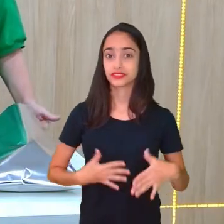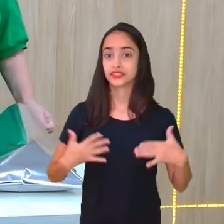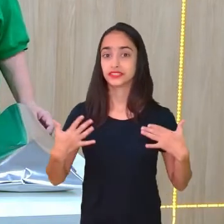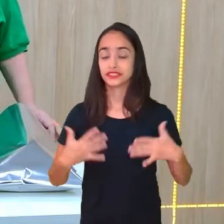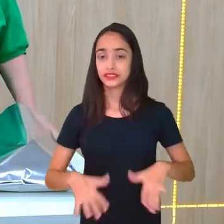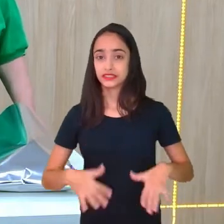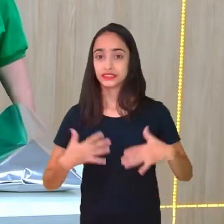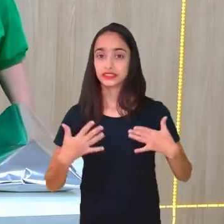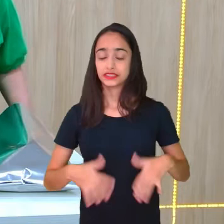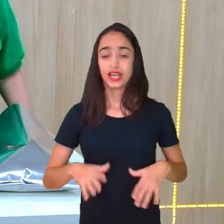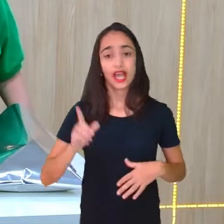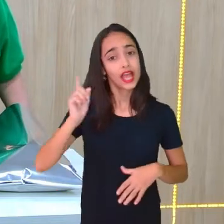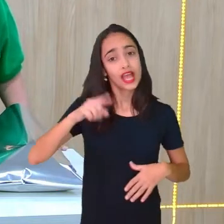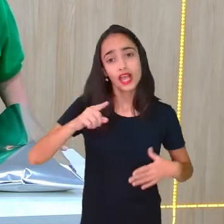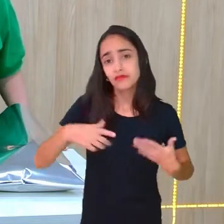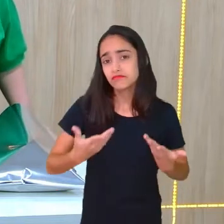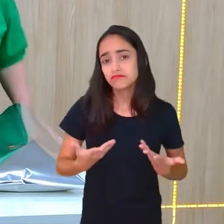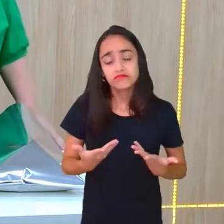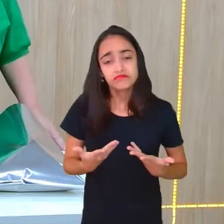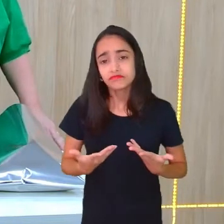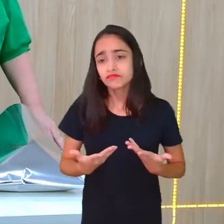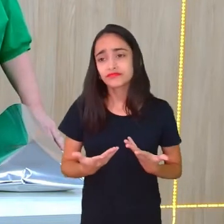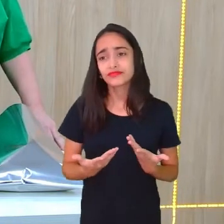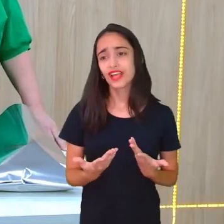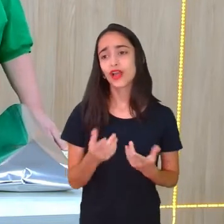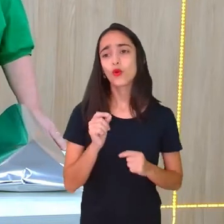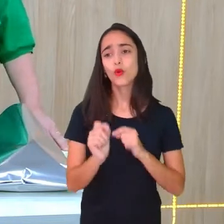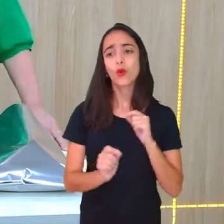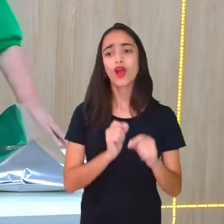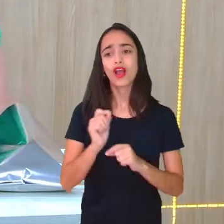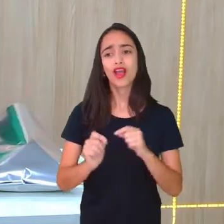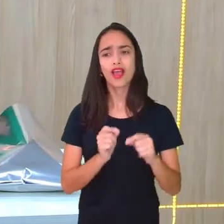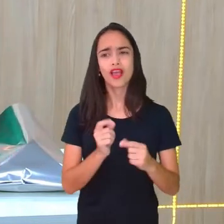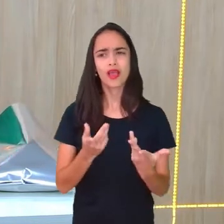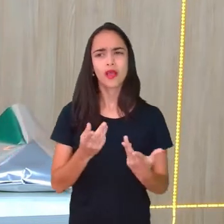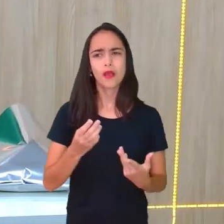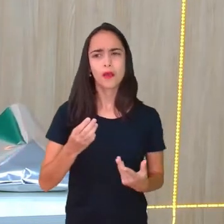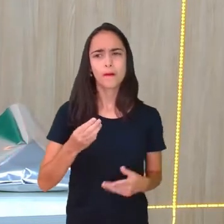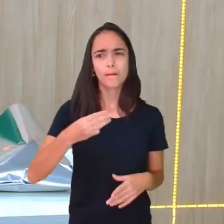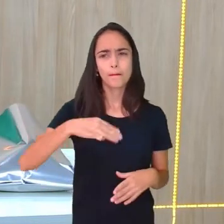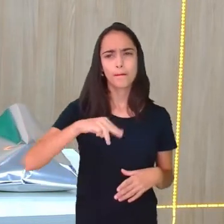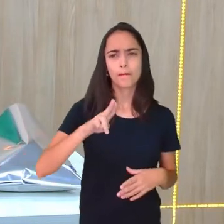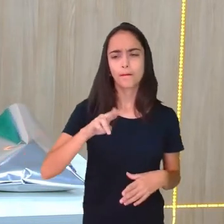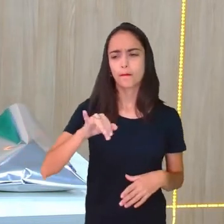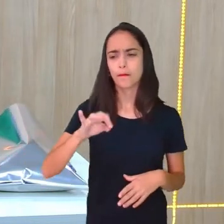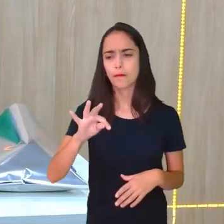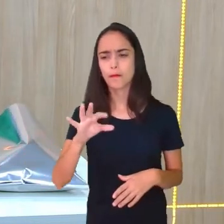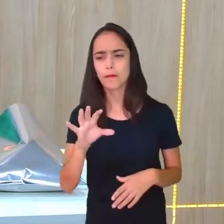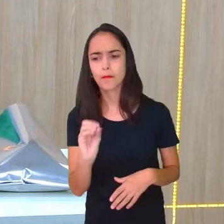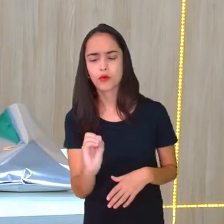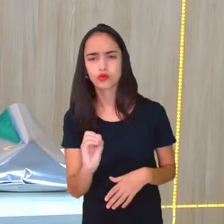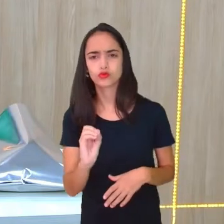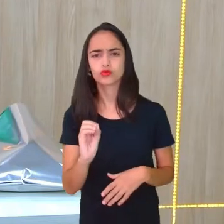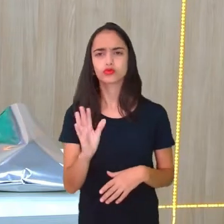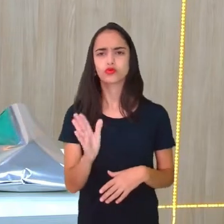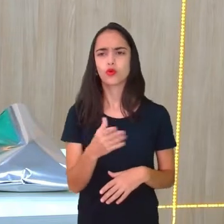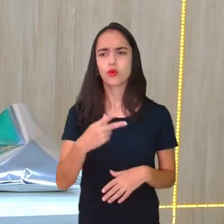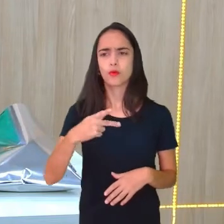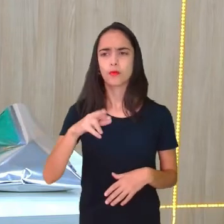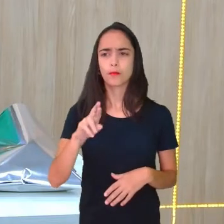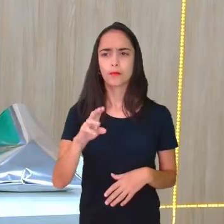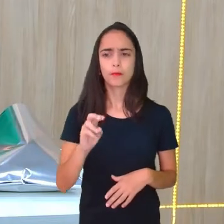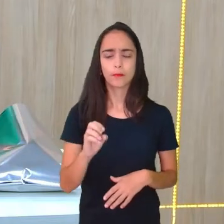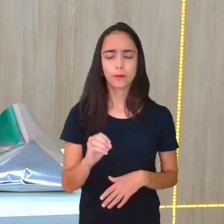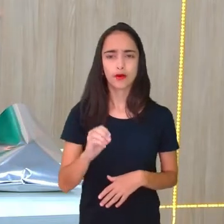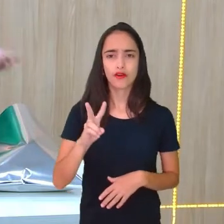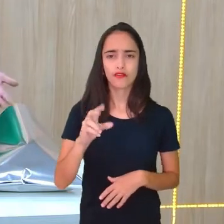Gente, é muito provável. Professora, a senhora está usando o nome provável. Poderia